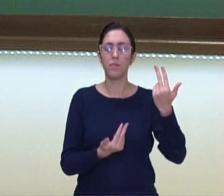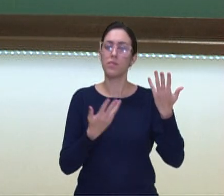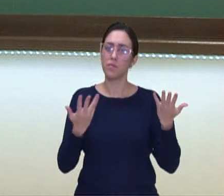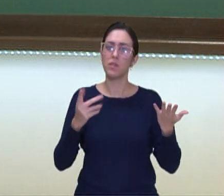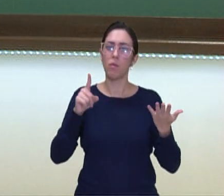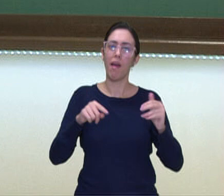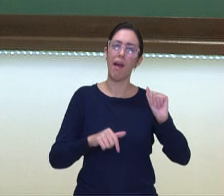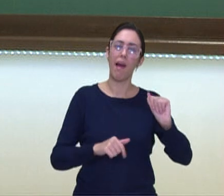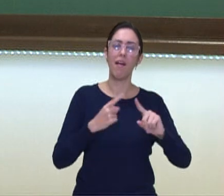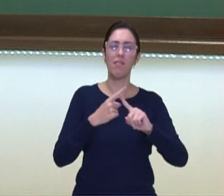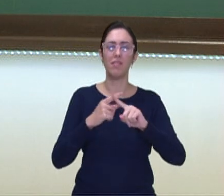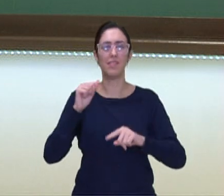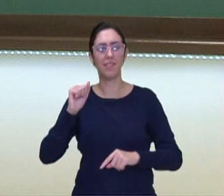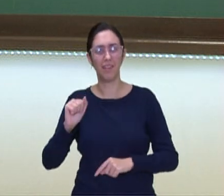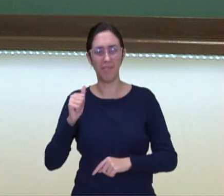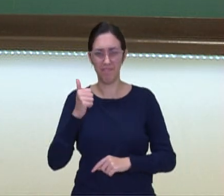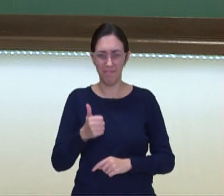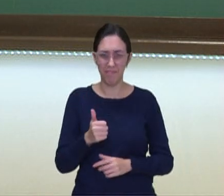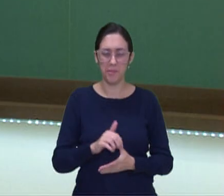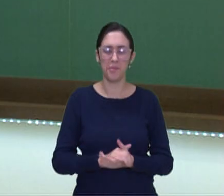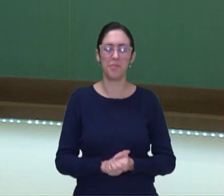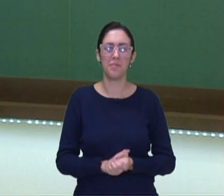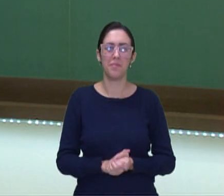A. Beleza?